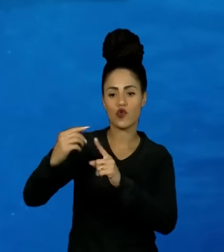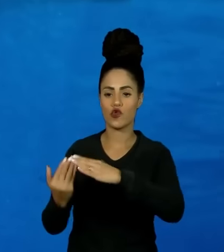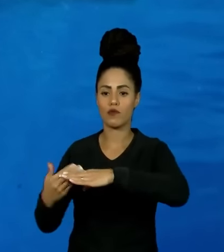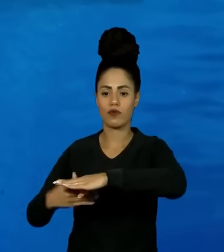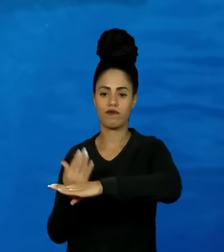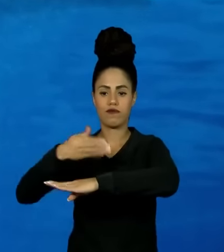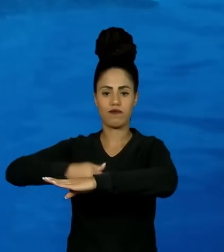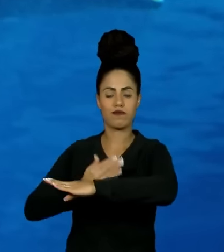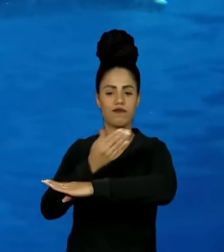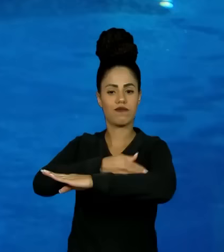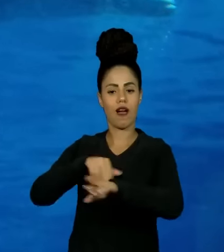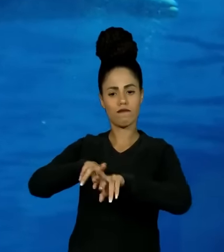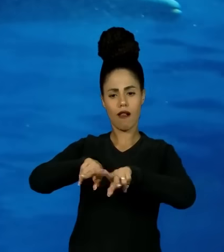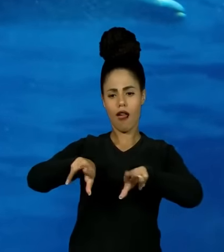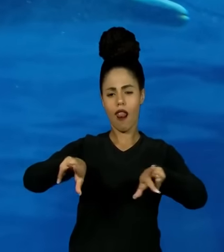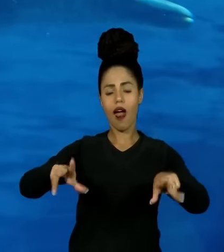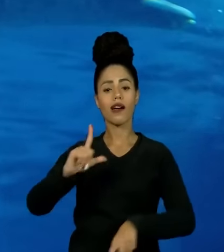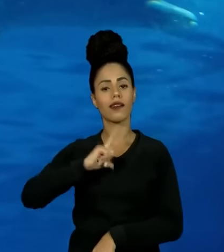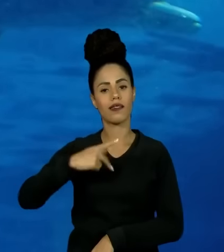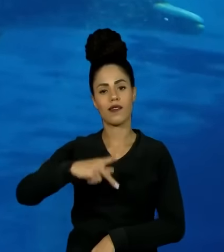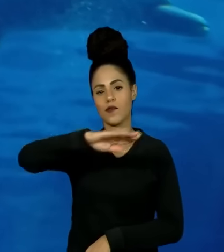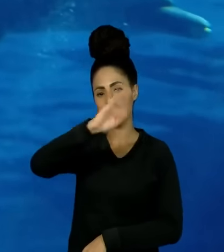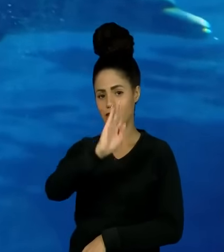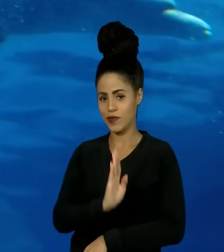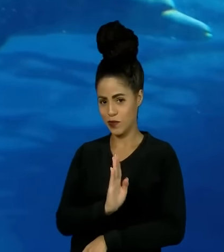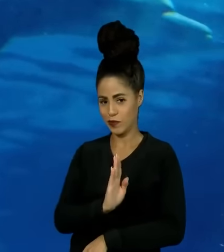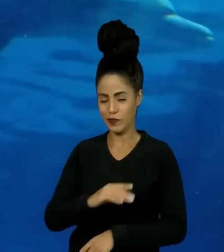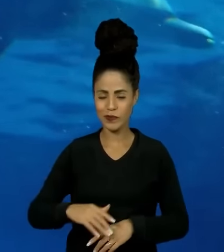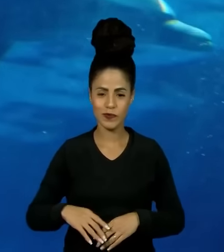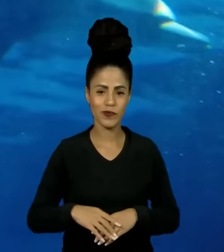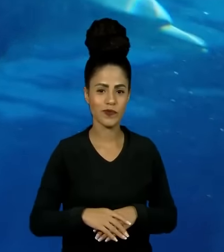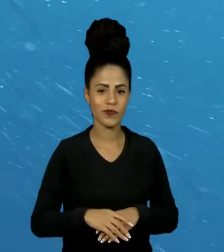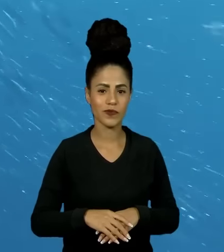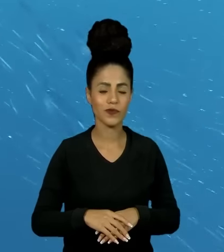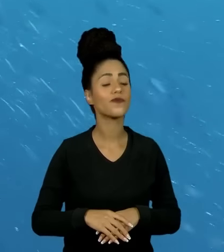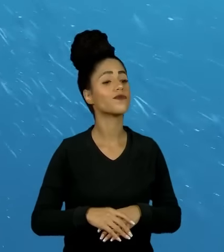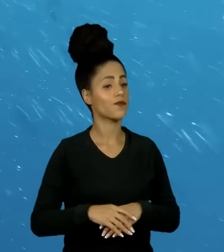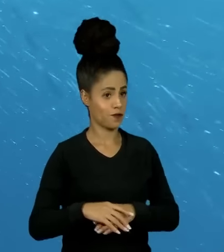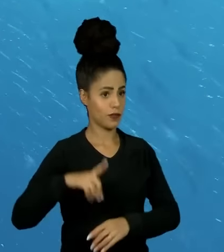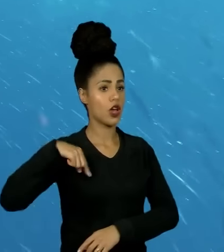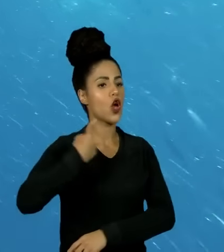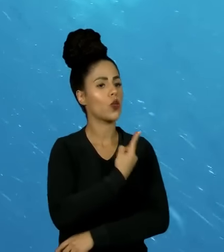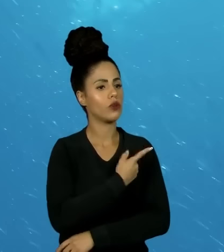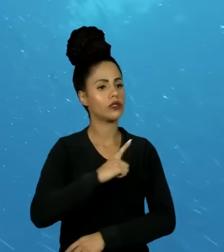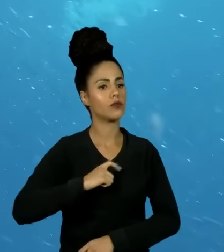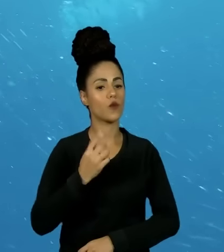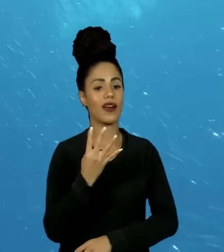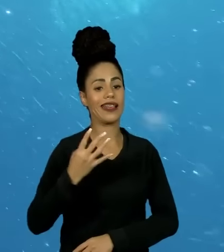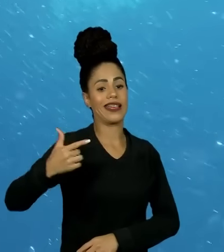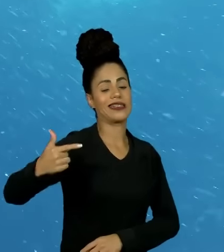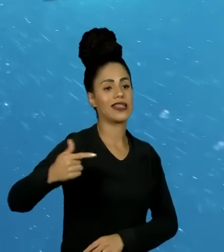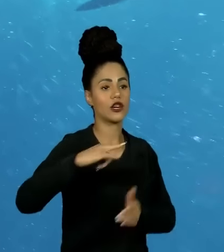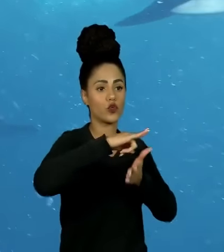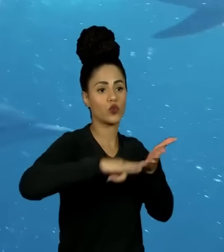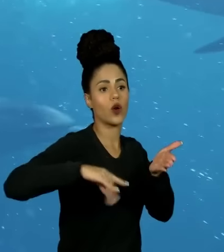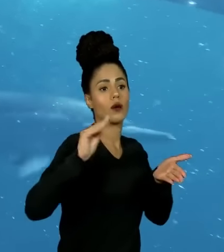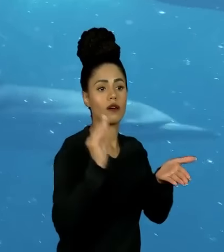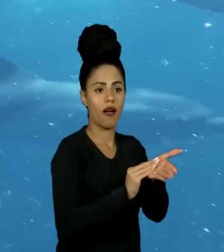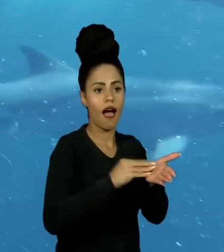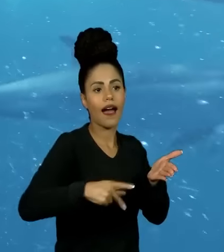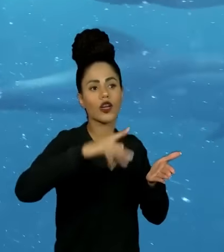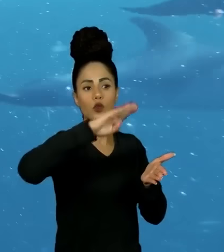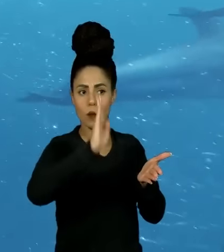bichos magníficos que ocorrem no Brasil. A gente tem 47 registros de espécies na costa